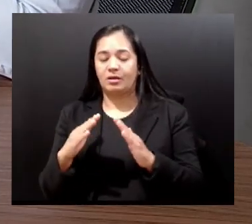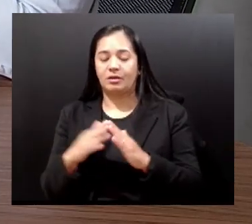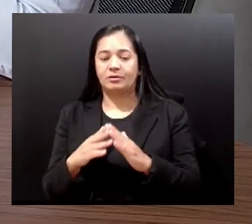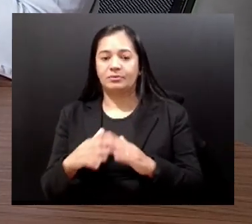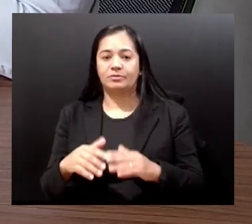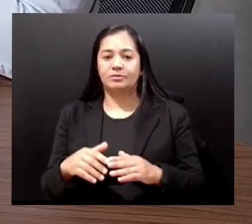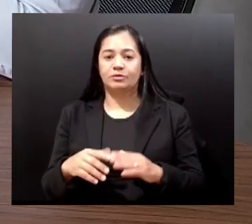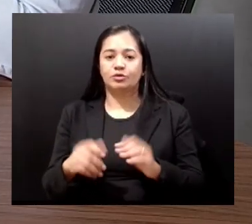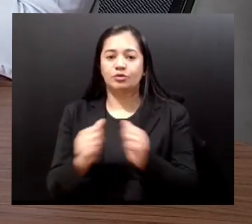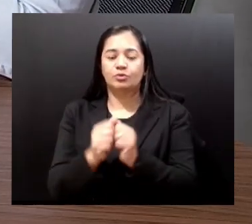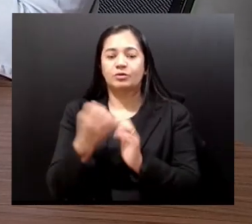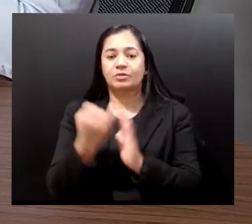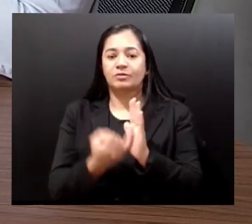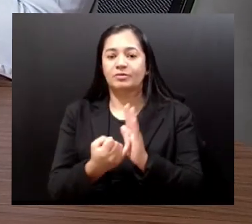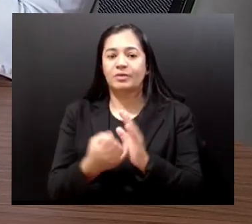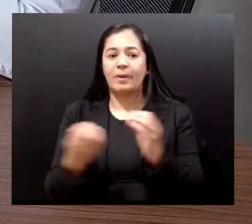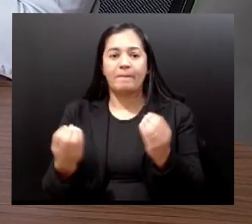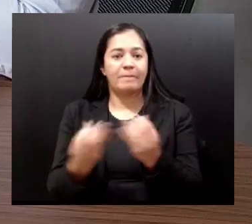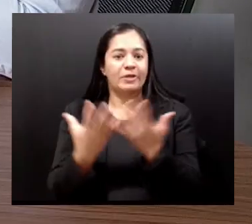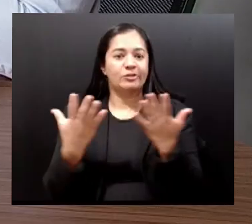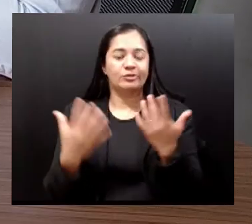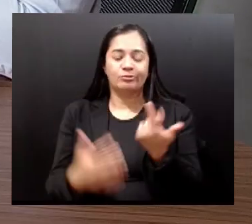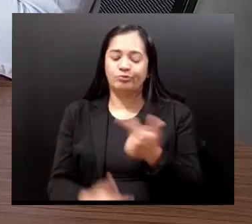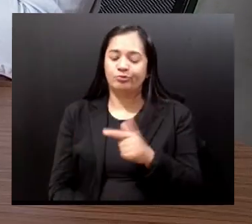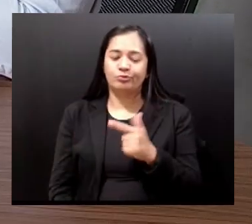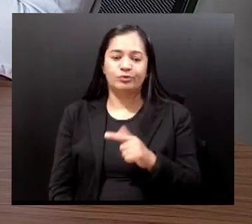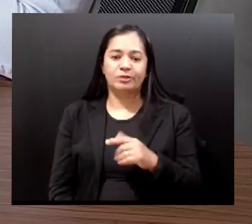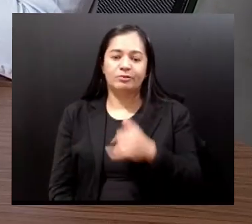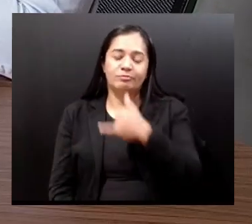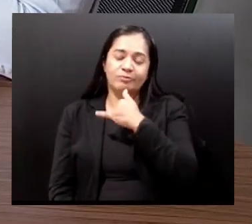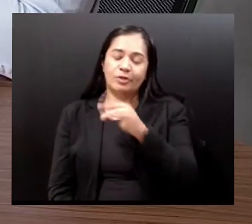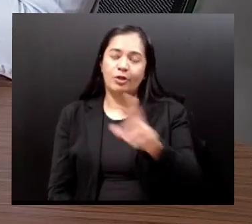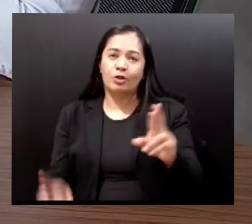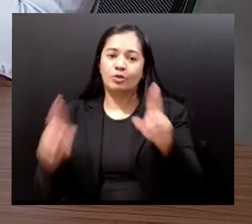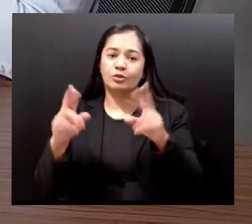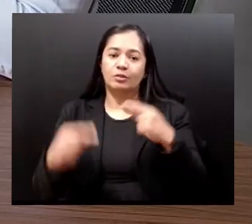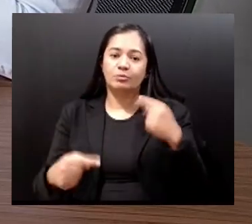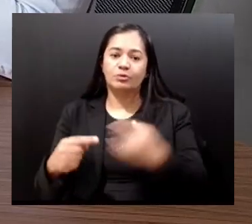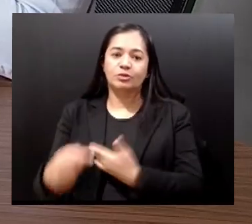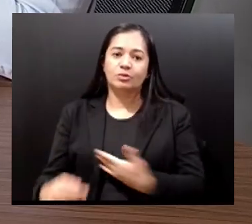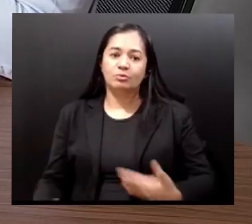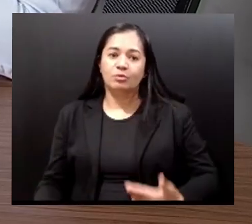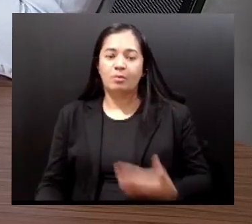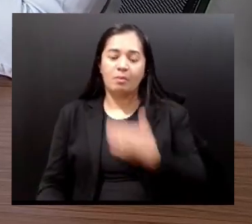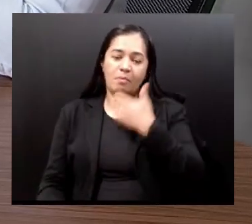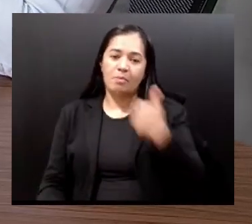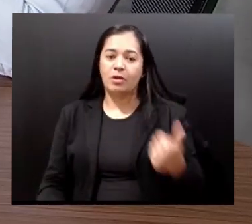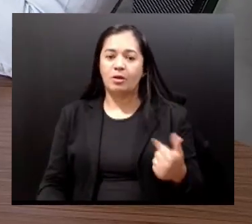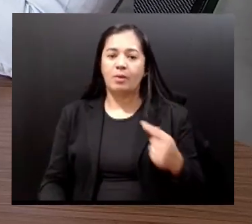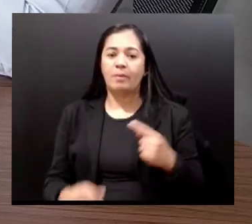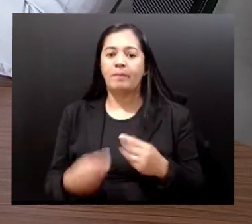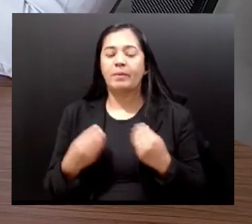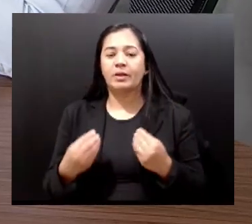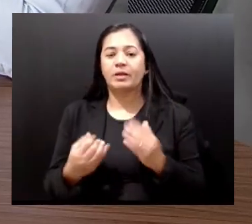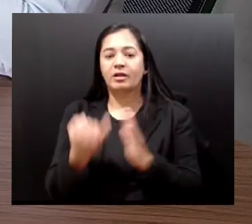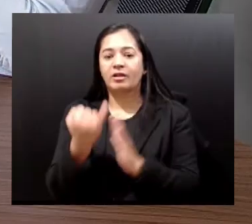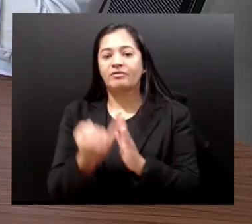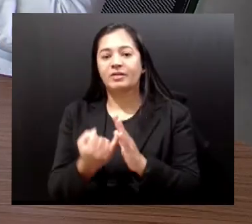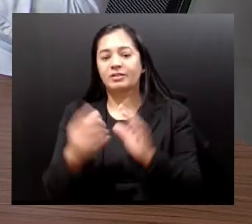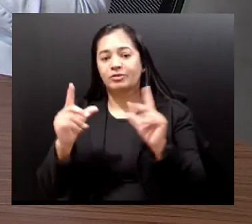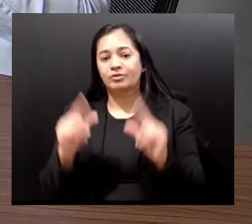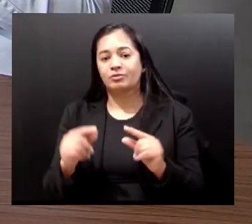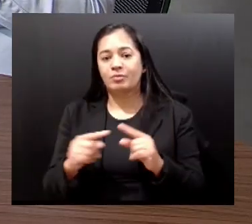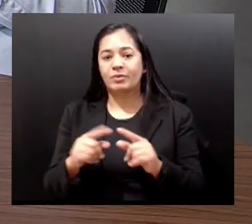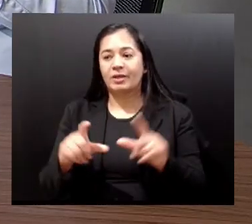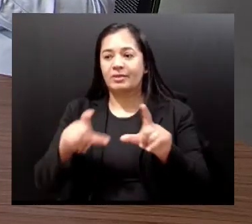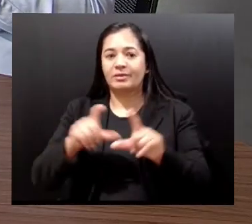mágica. Infelizmente, a gente tem que torcer para ter políticas públicas melhores, para que a inflação baixe, porque isso não depende da gente, né? Eu gosto de dizer